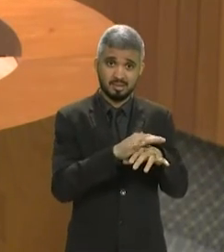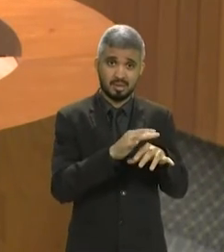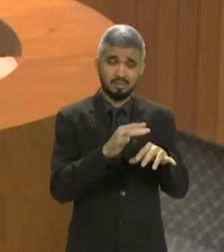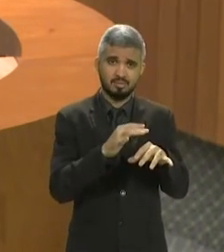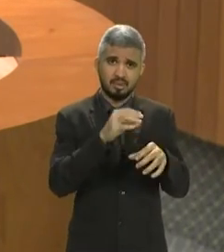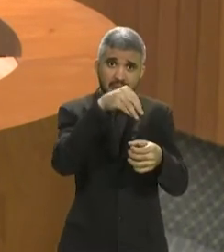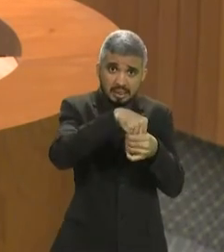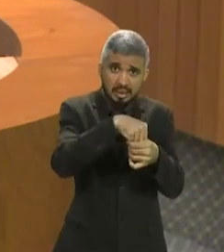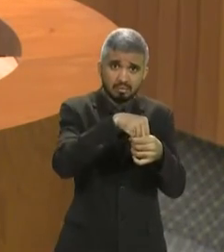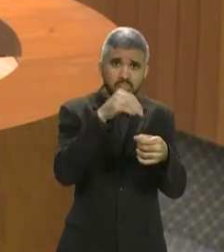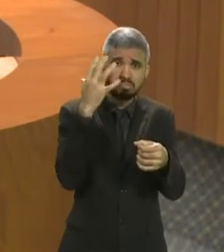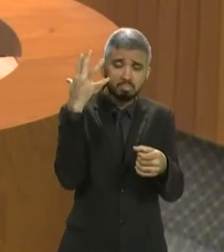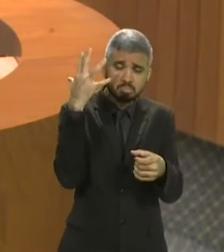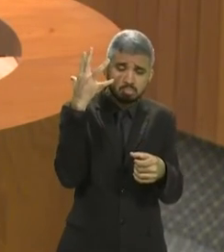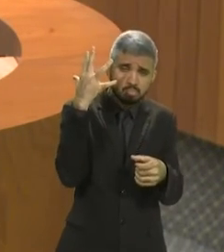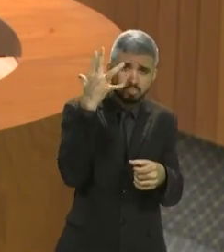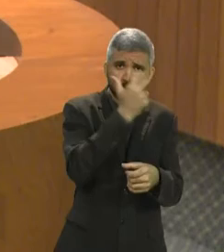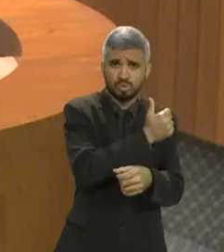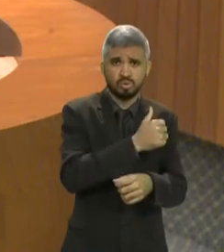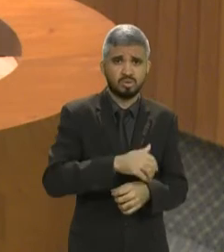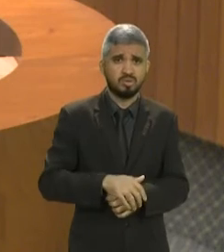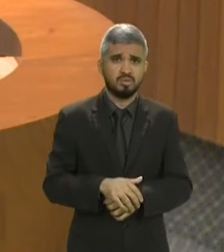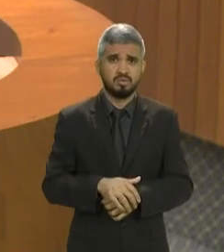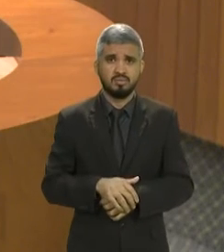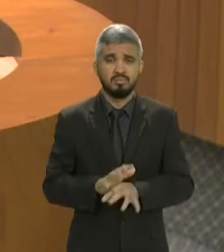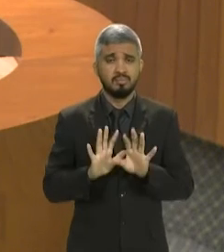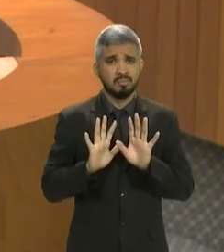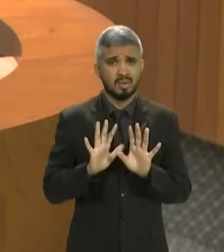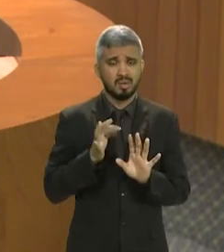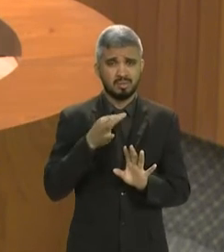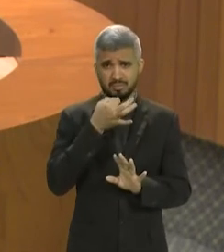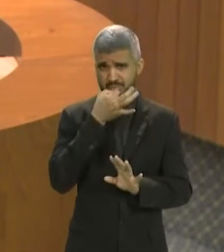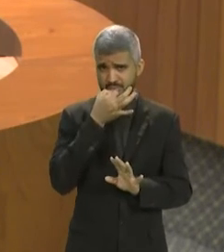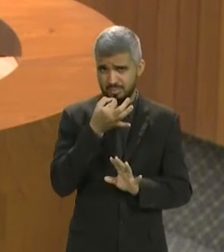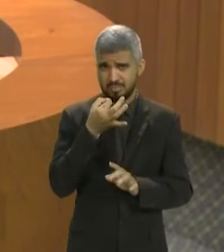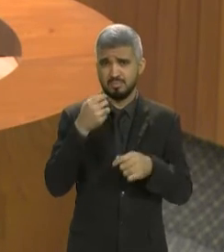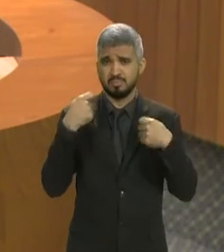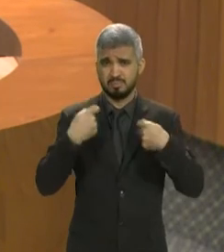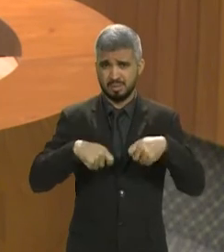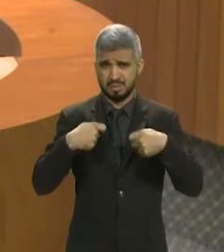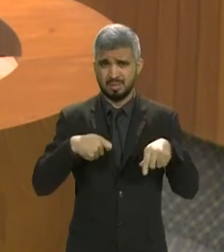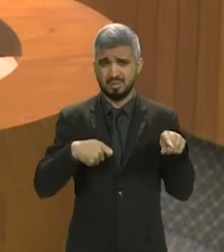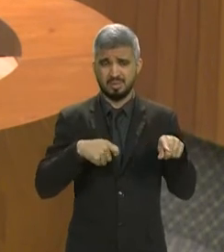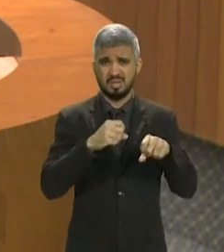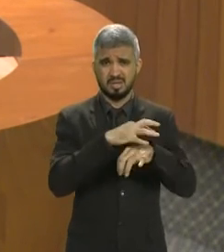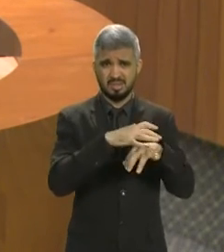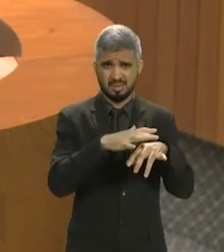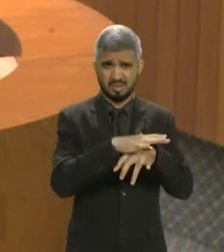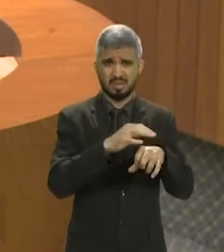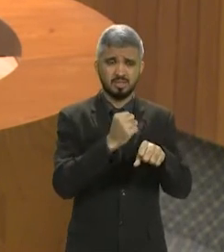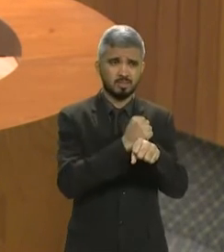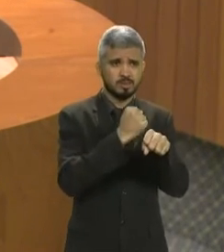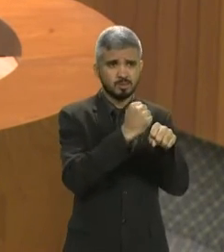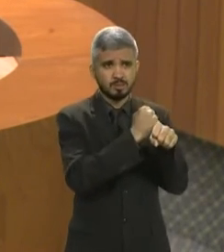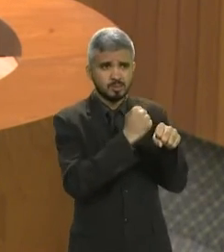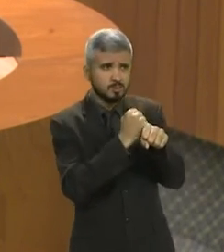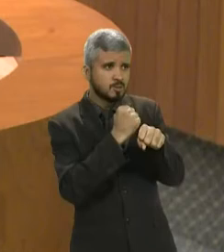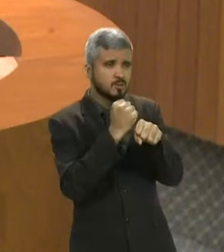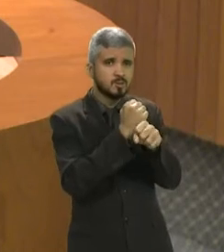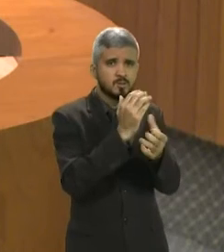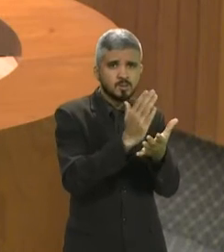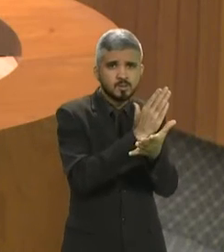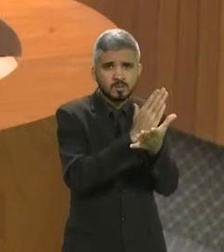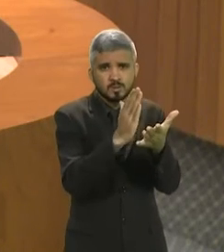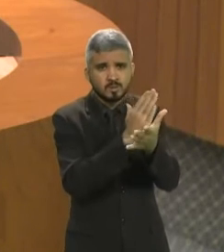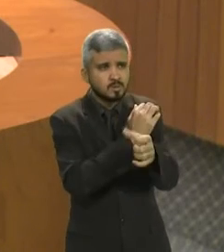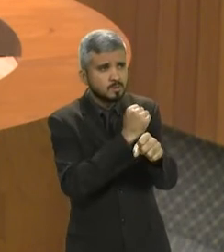ser reorganizada para que se receba, além do turista, também as pessoas que vêm de comunidades